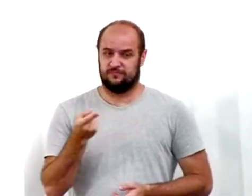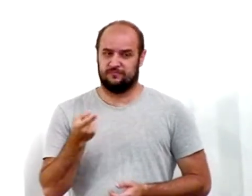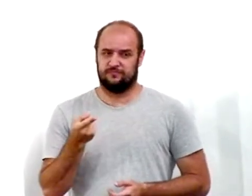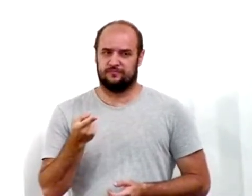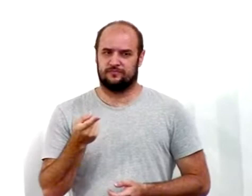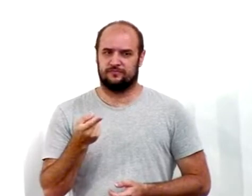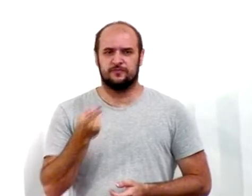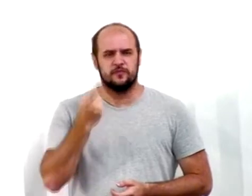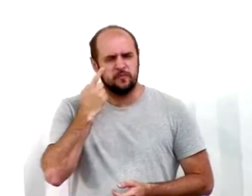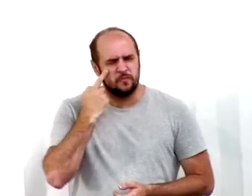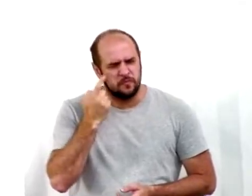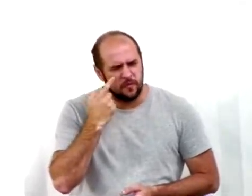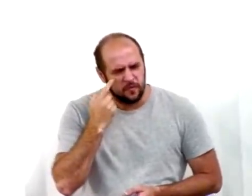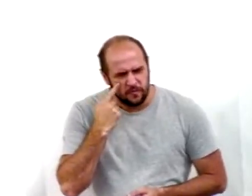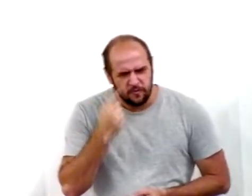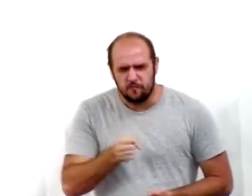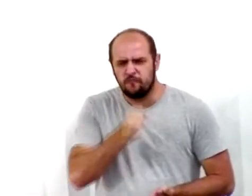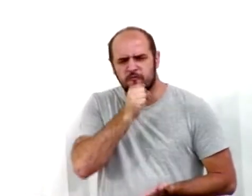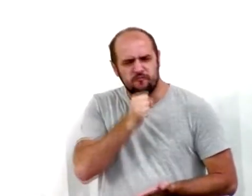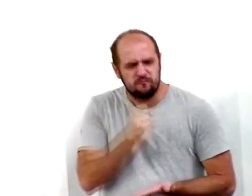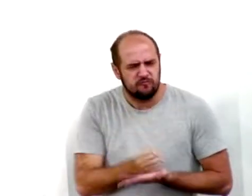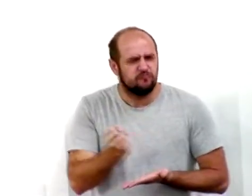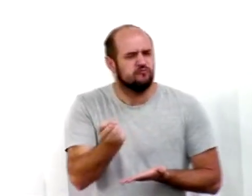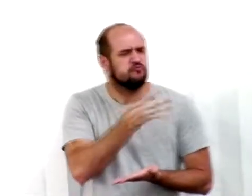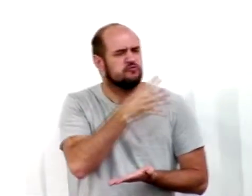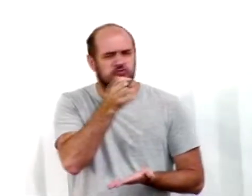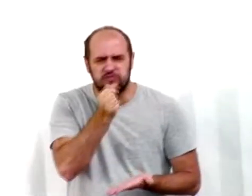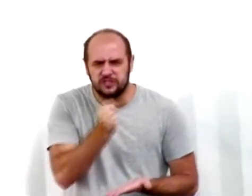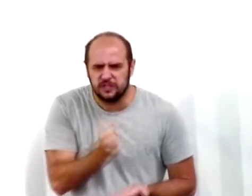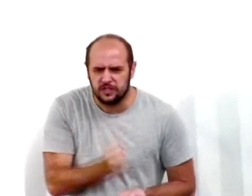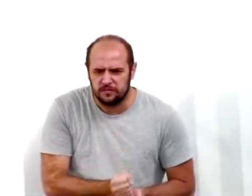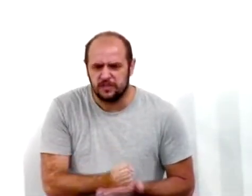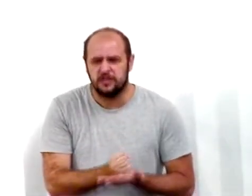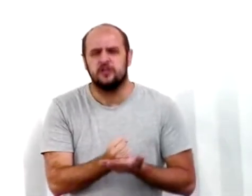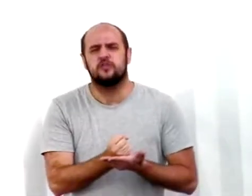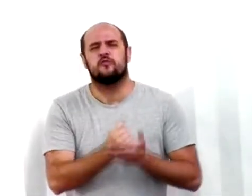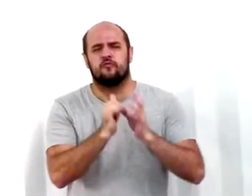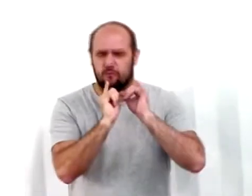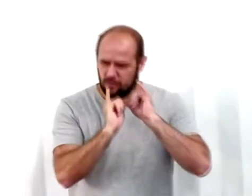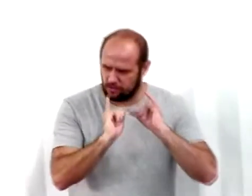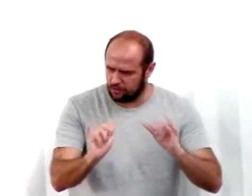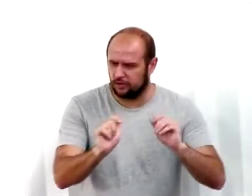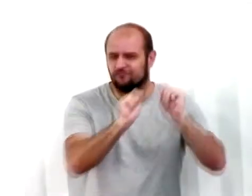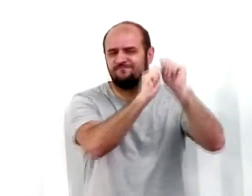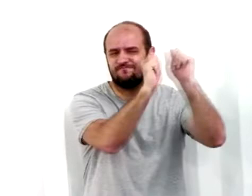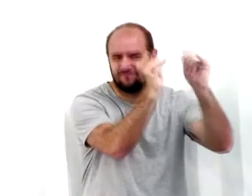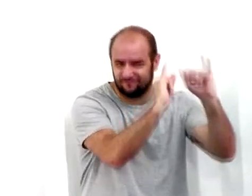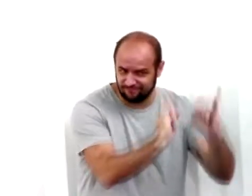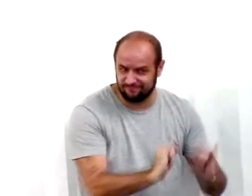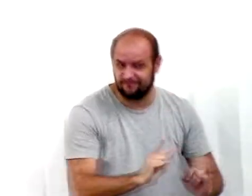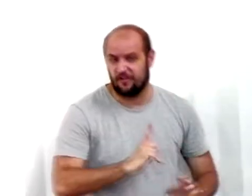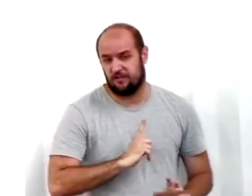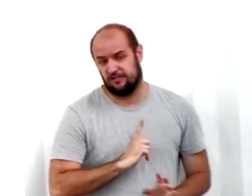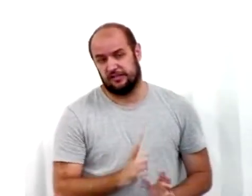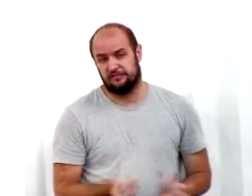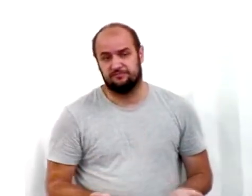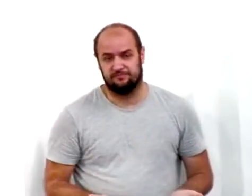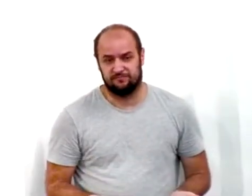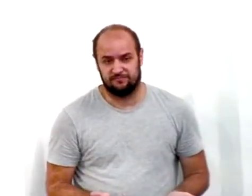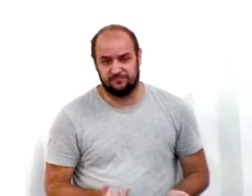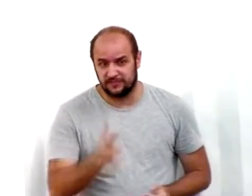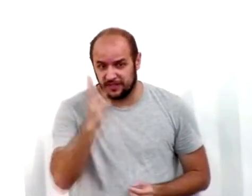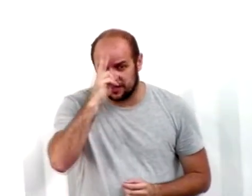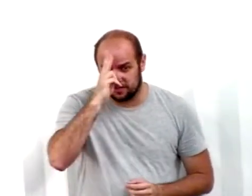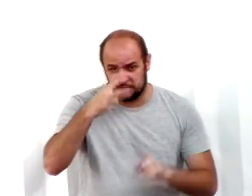ver tanto o Antigo quanto o Novo Testamento tratando do problema da idolatria. Lembrem-se, os 2